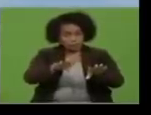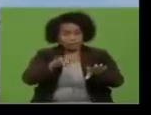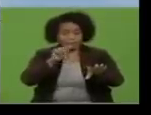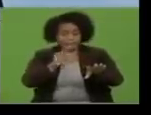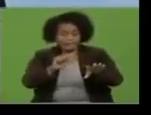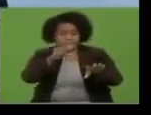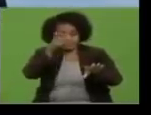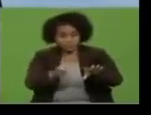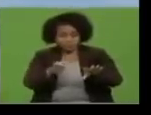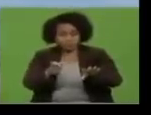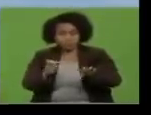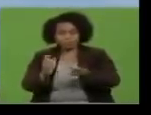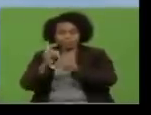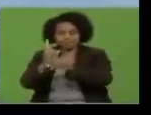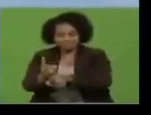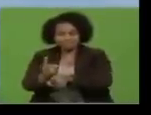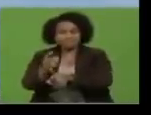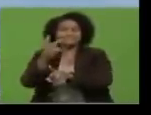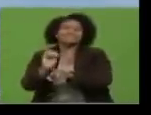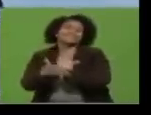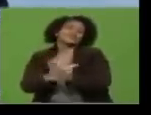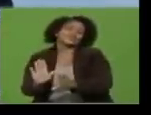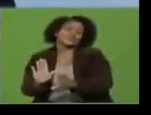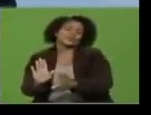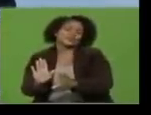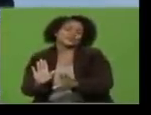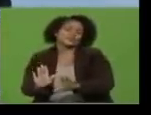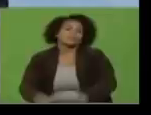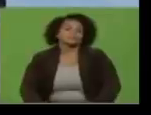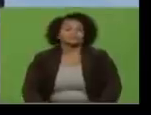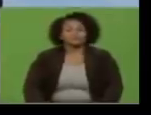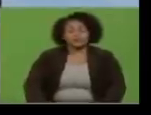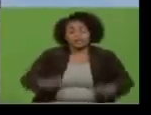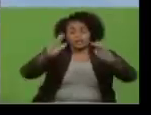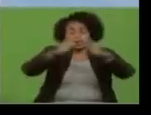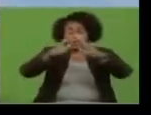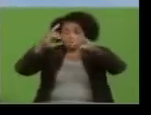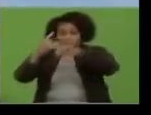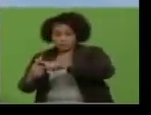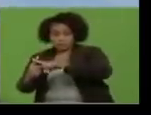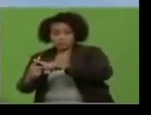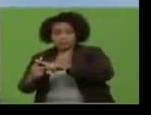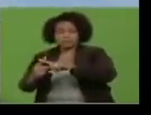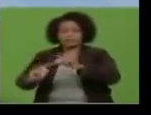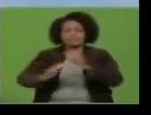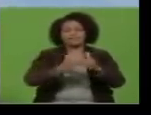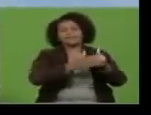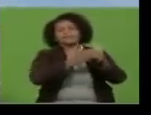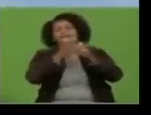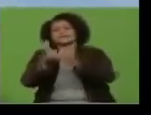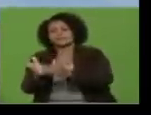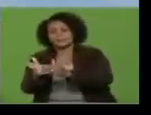Retomada de cultos religiosos, devendo o número de participantes não exceder a 50